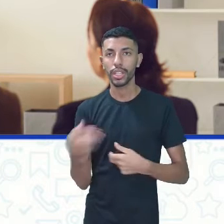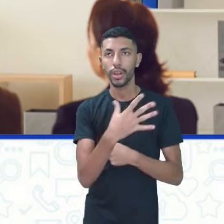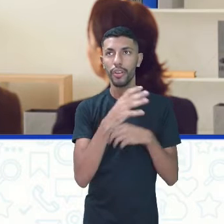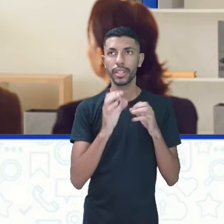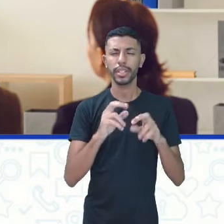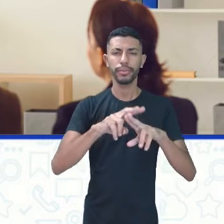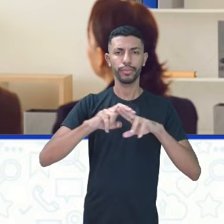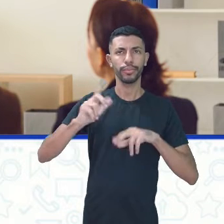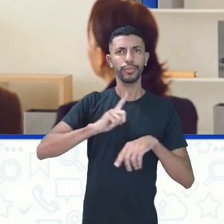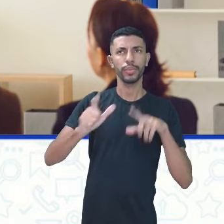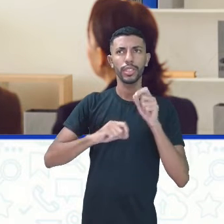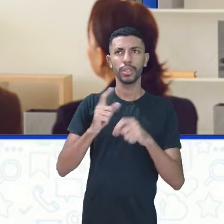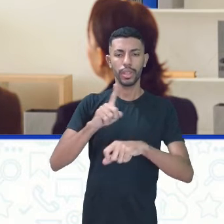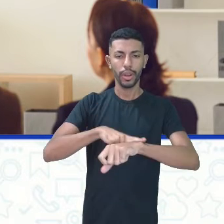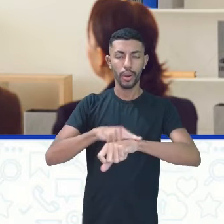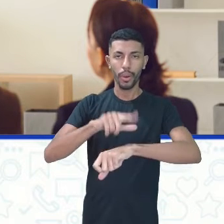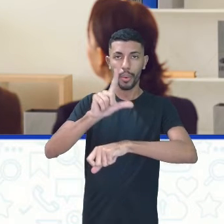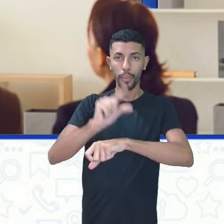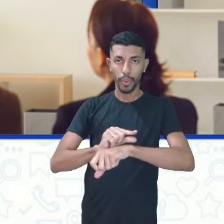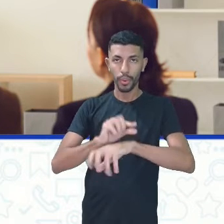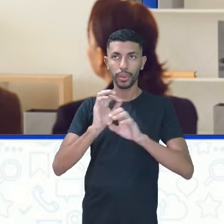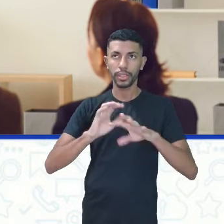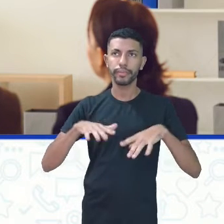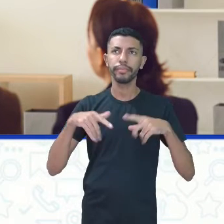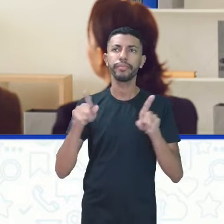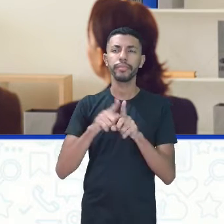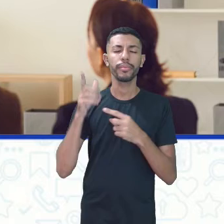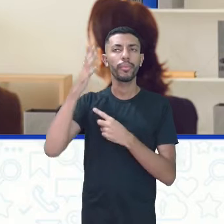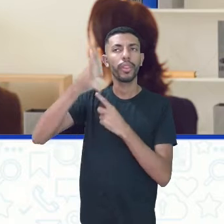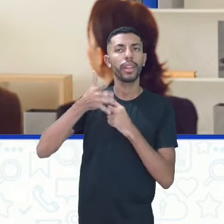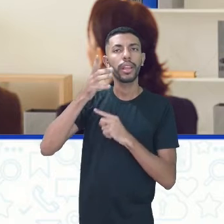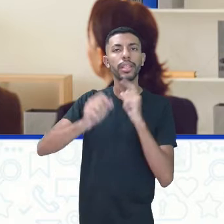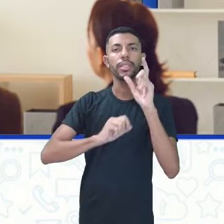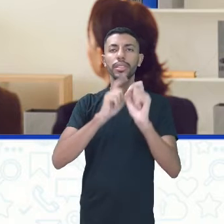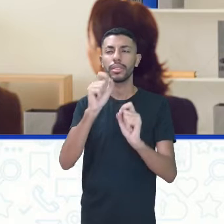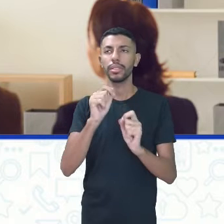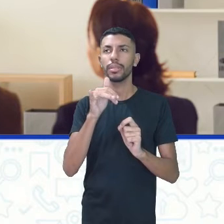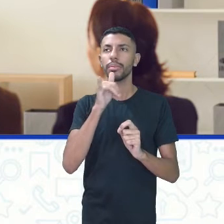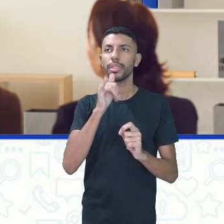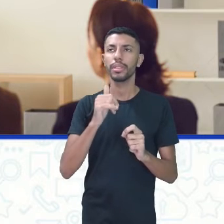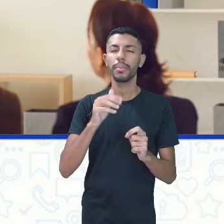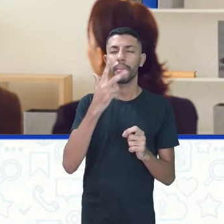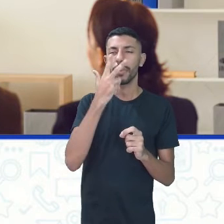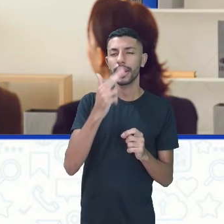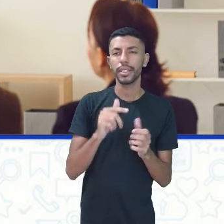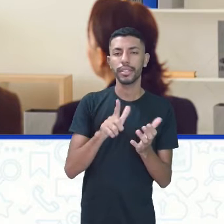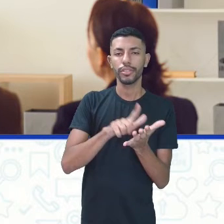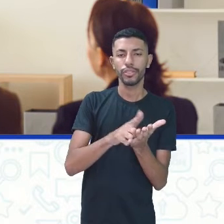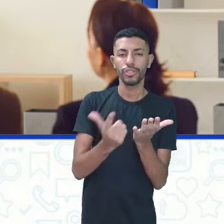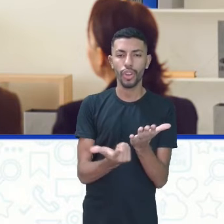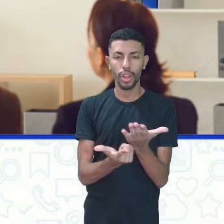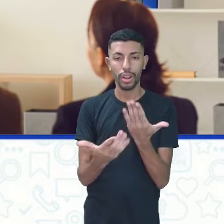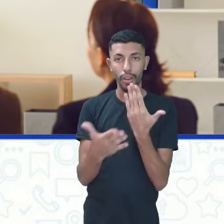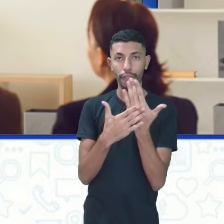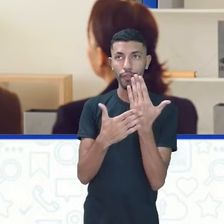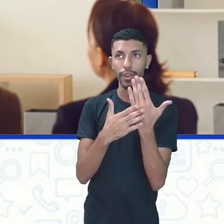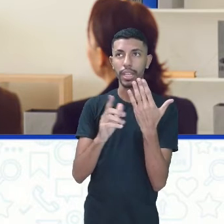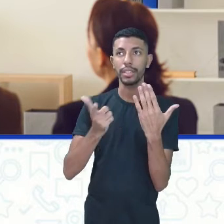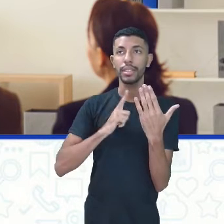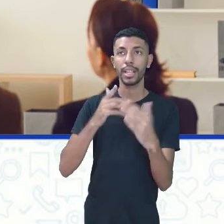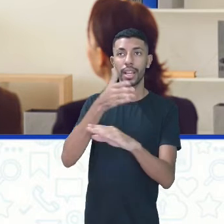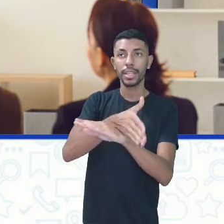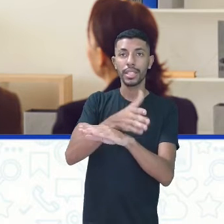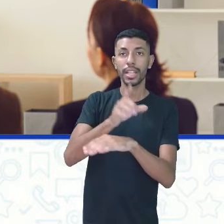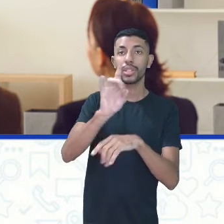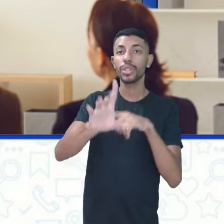isso possui curta duração. Pode-se dizer que a palestra é como a capa de um jornal, tem-se acesso apenas